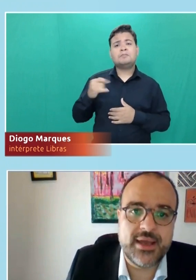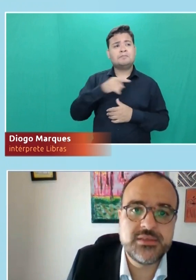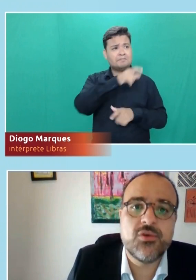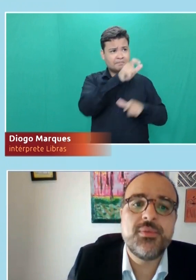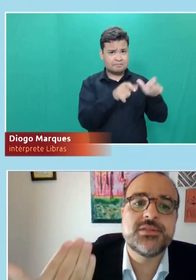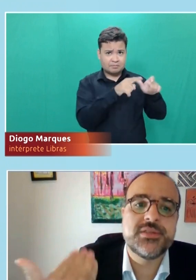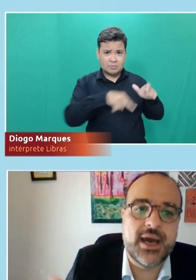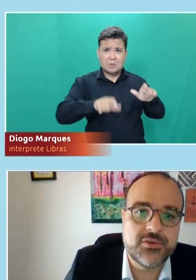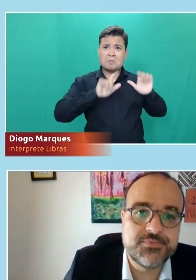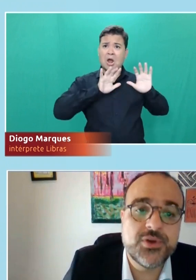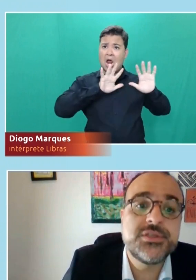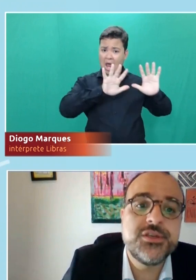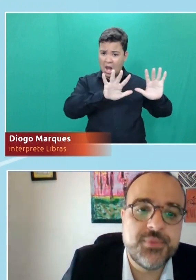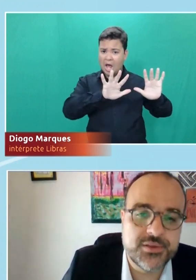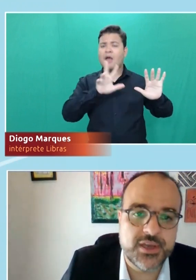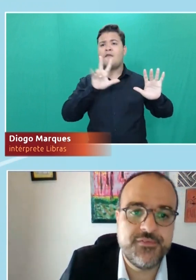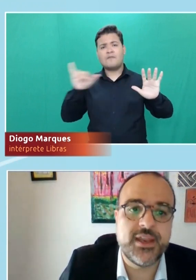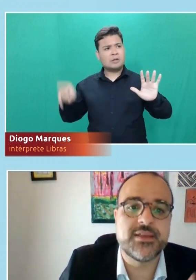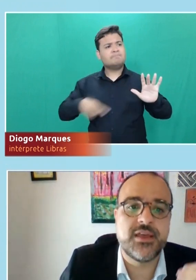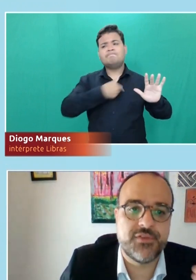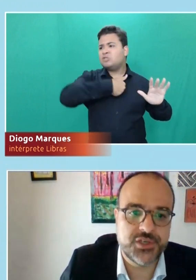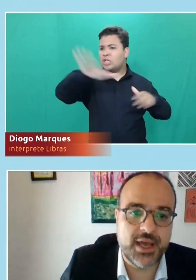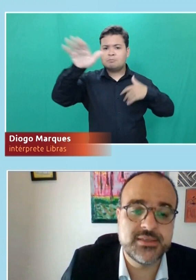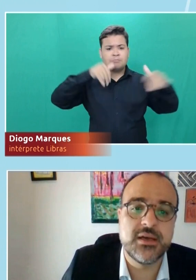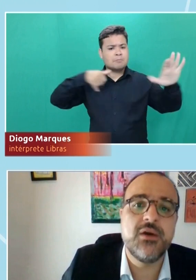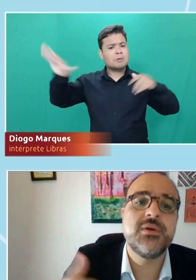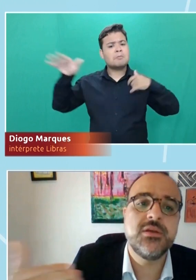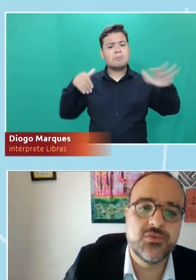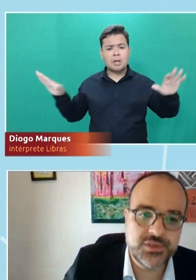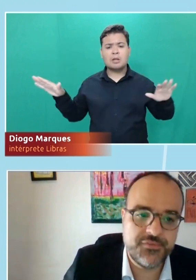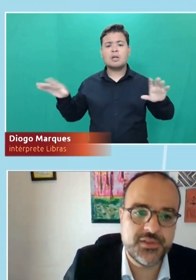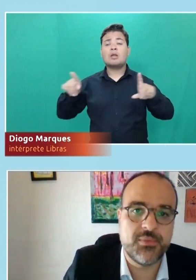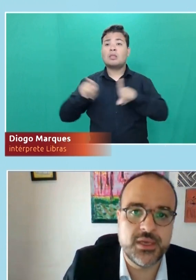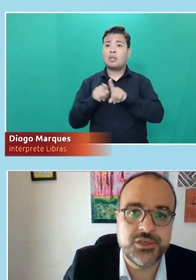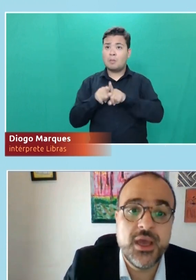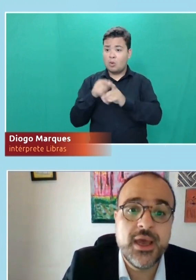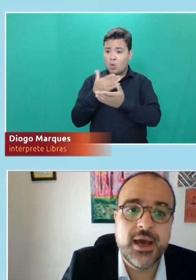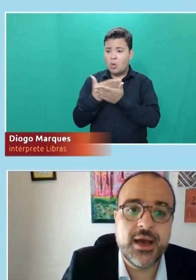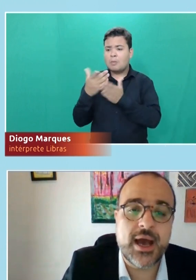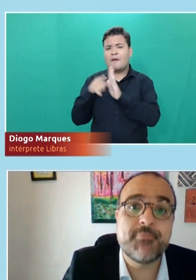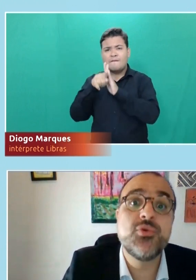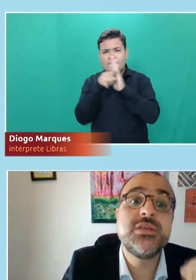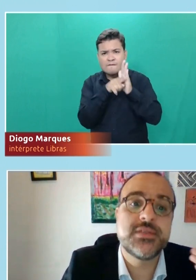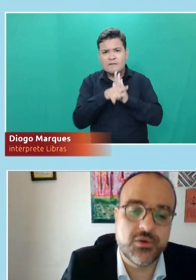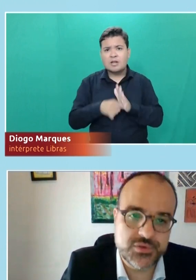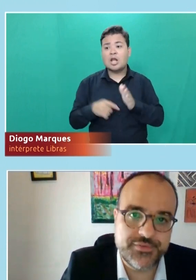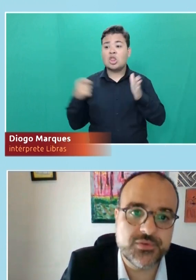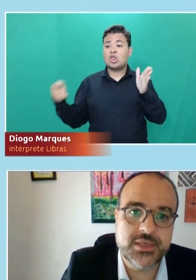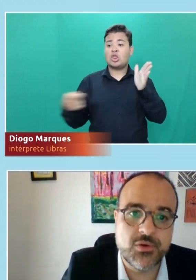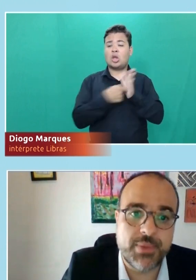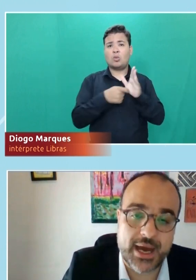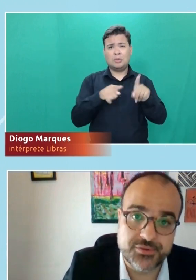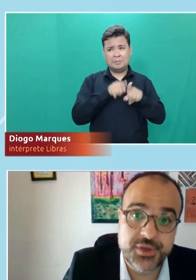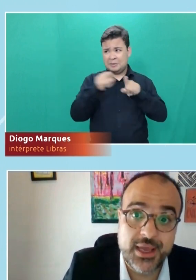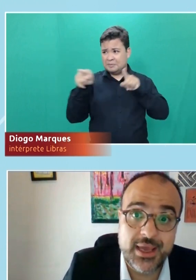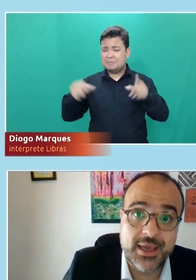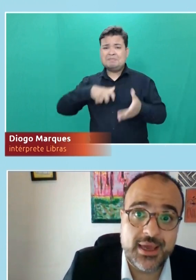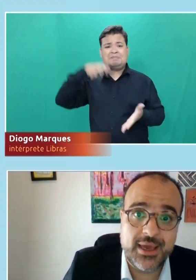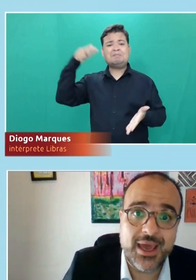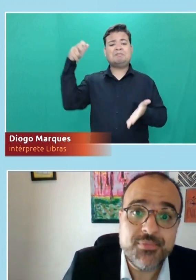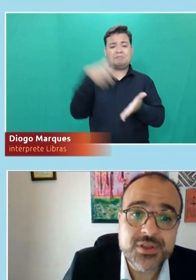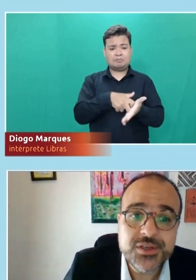desses lugares e começar os procedimentos referentes à investigação, à denúncia e, finalmente, à punição dos eventuais